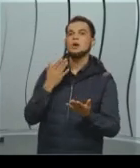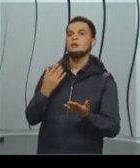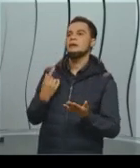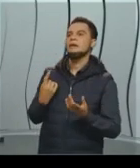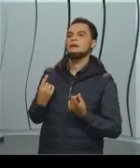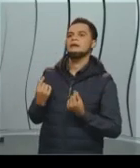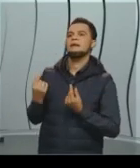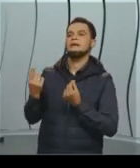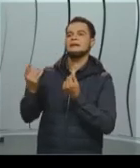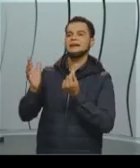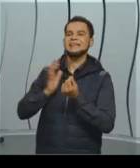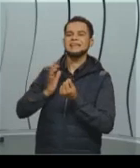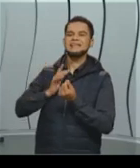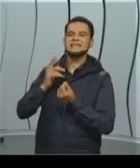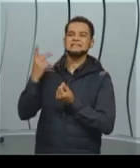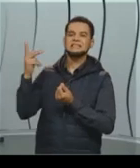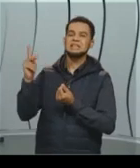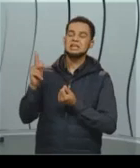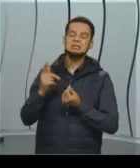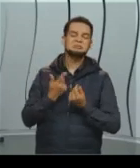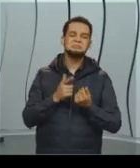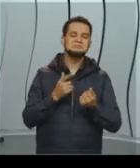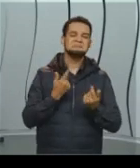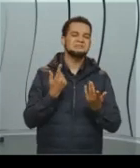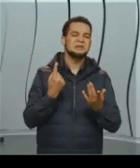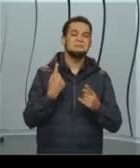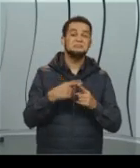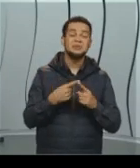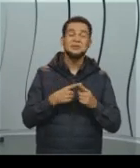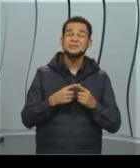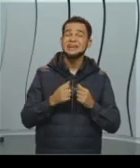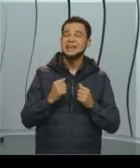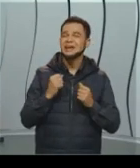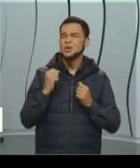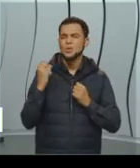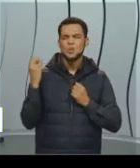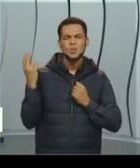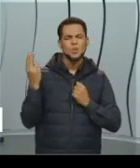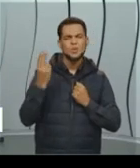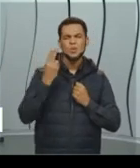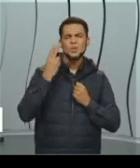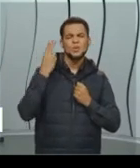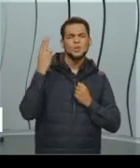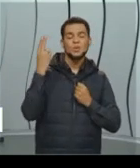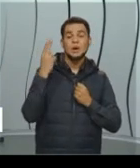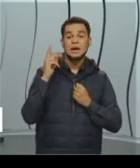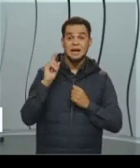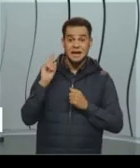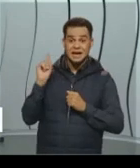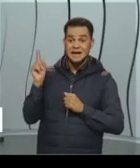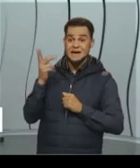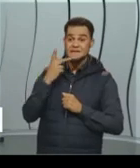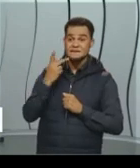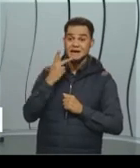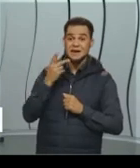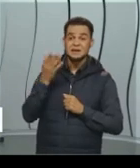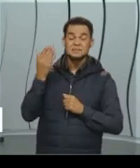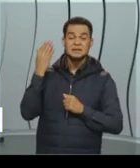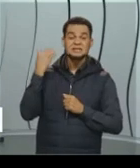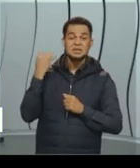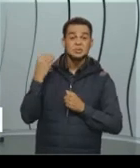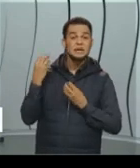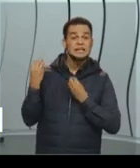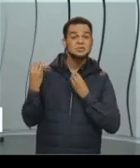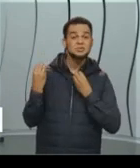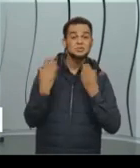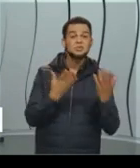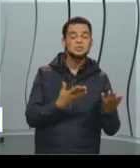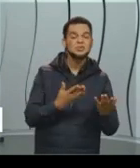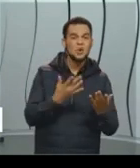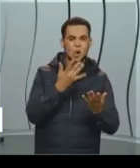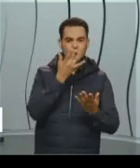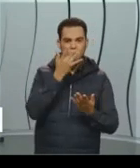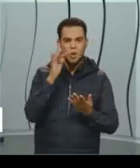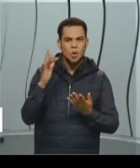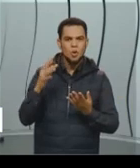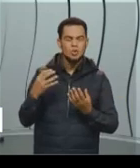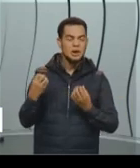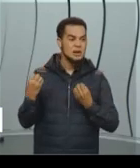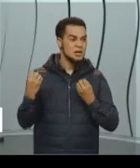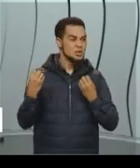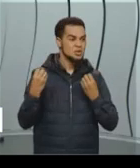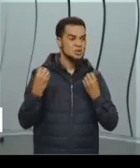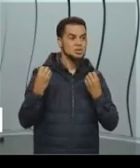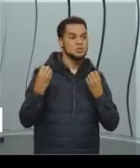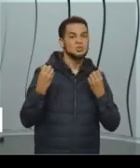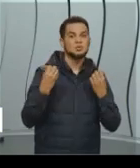né. Fala-se que certa vez ele fez uma doação em ouro para o Cairo que ele causou um